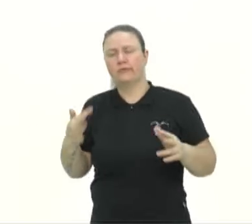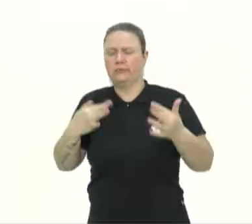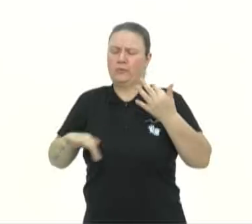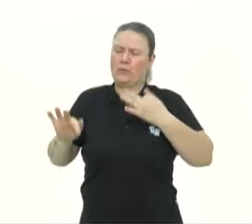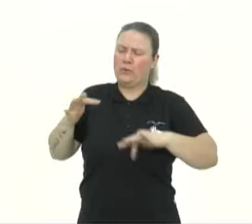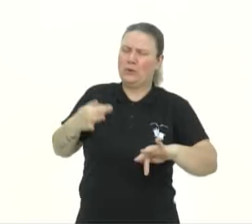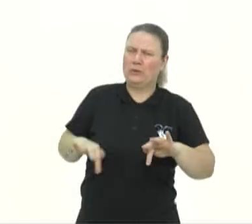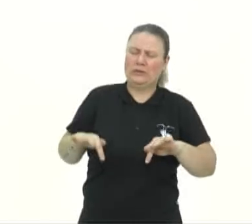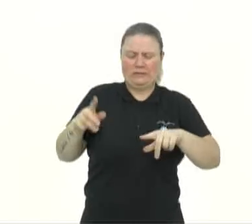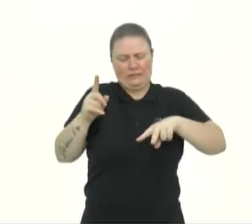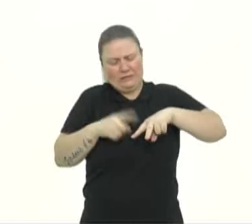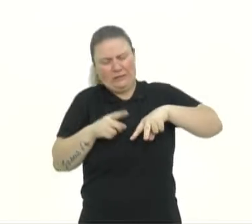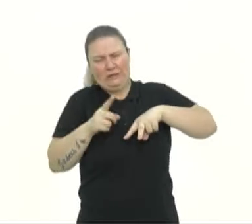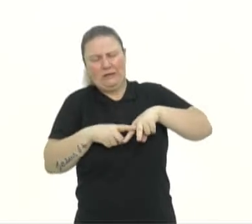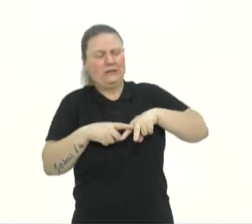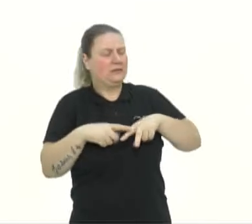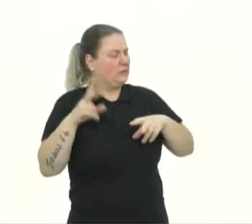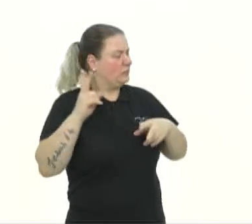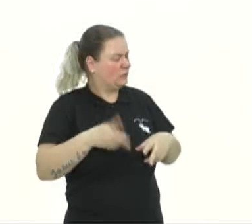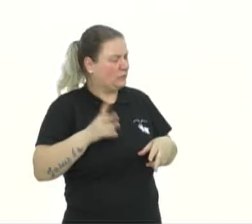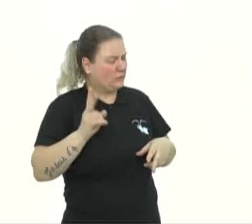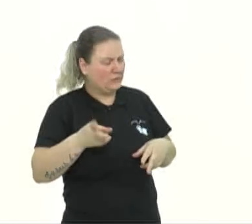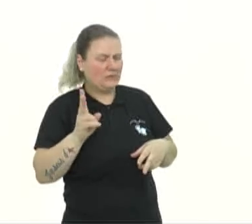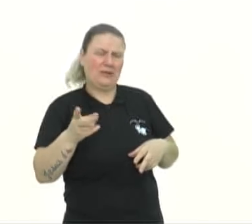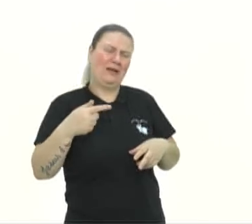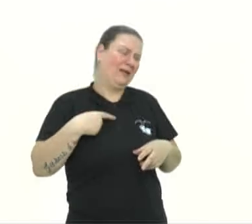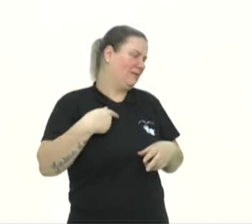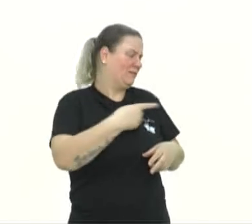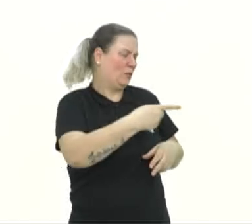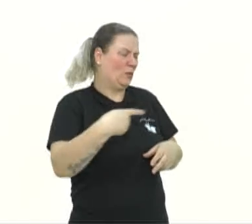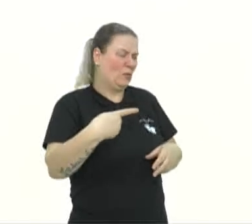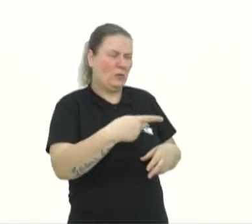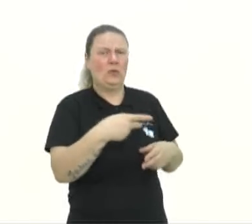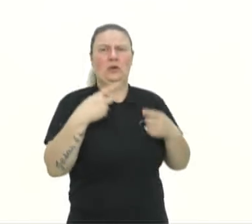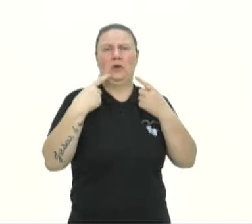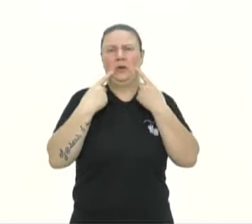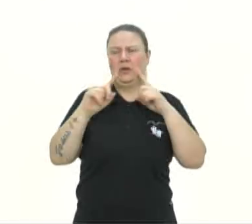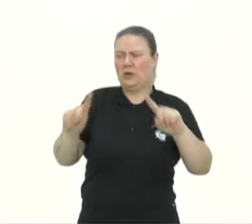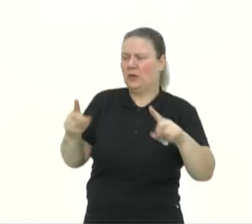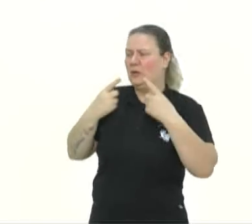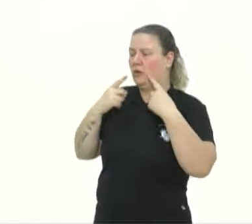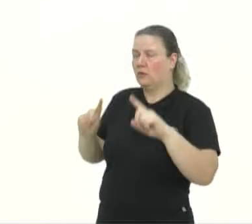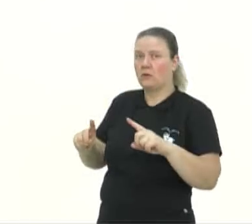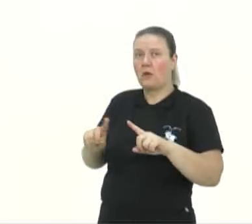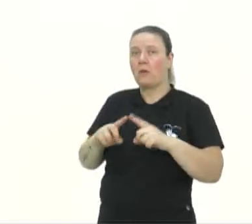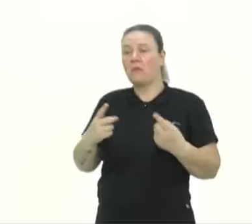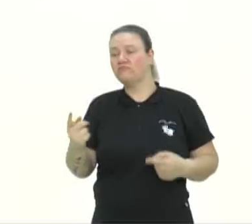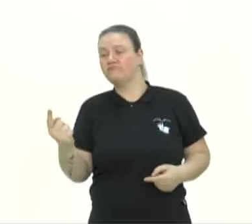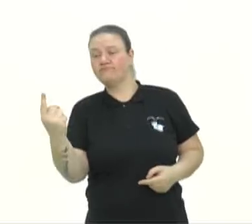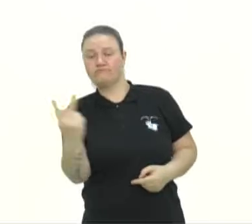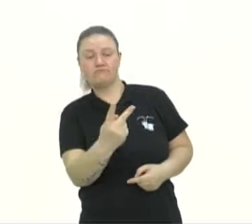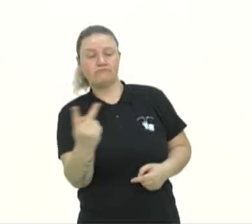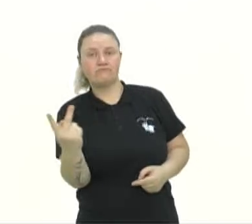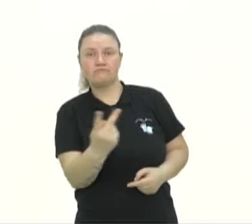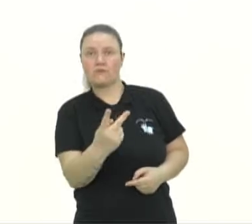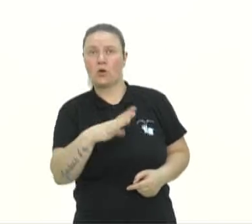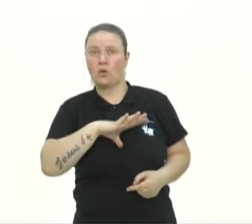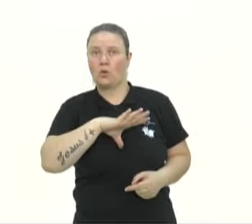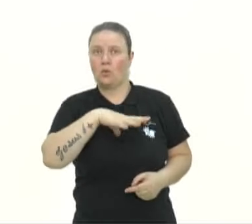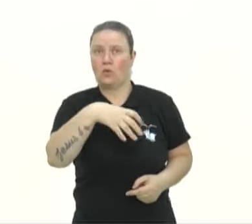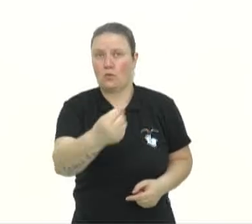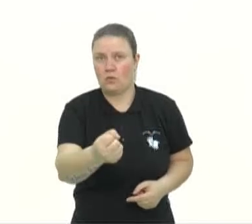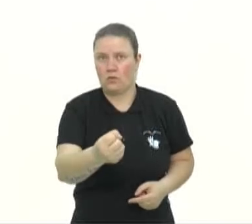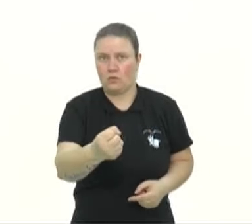E também estava sempre reclamando da danada. Só que nenhum deles tinha coragem de